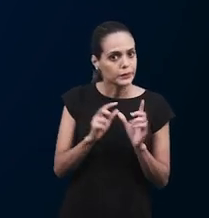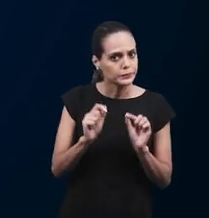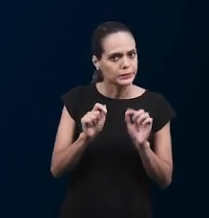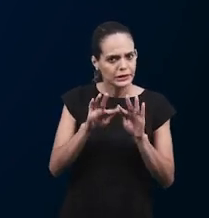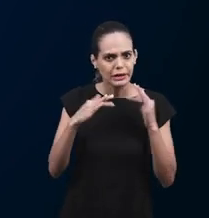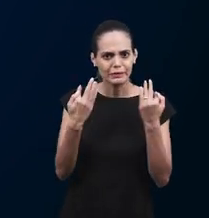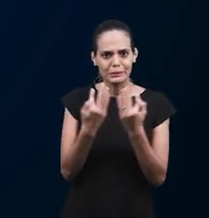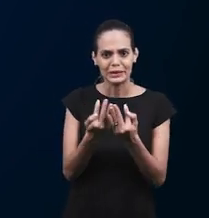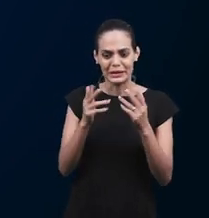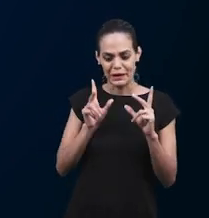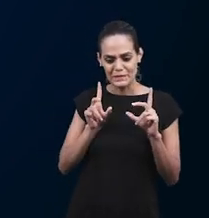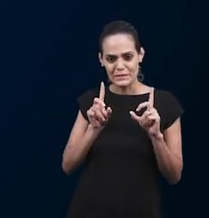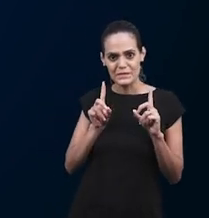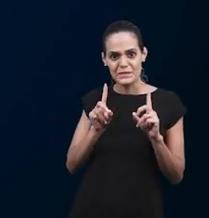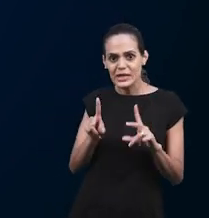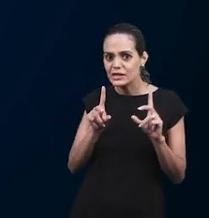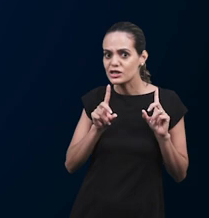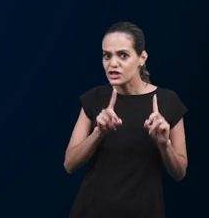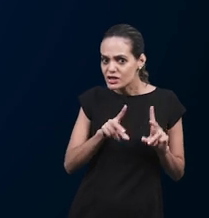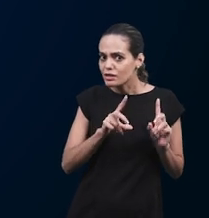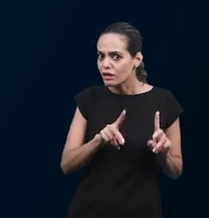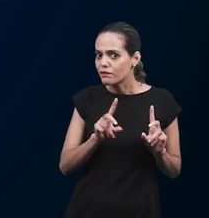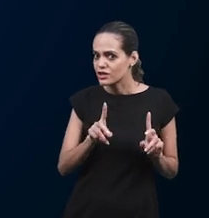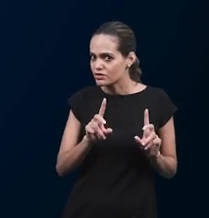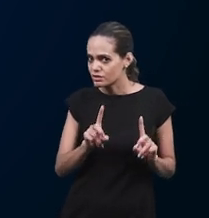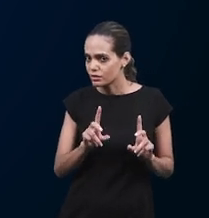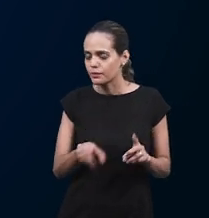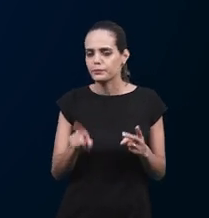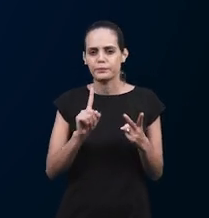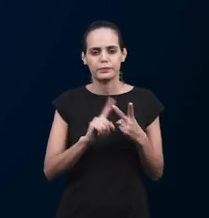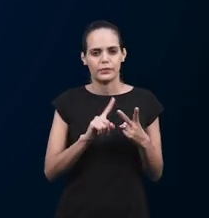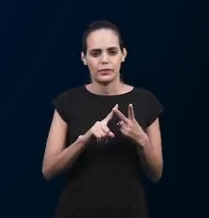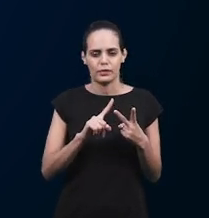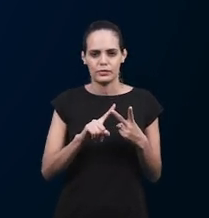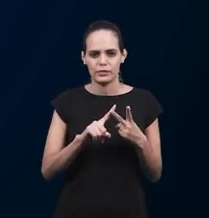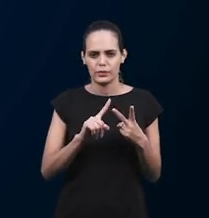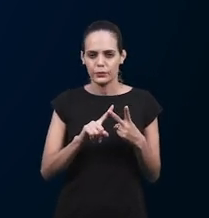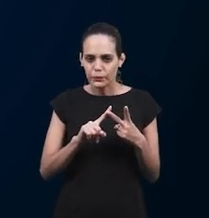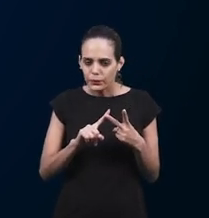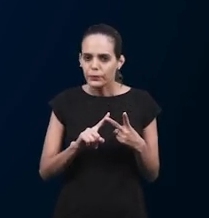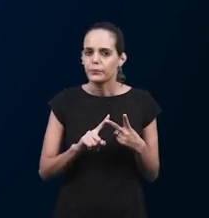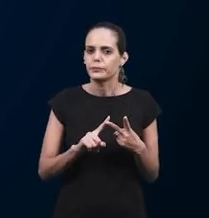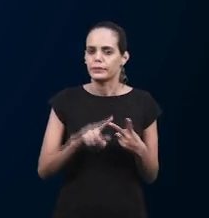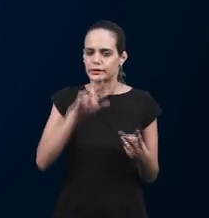dele foi que a família dele fosse vendida. O segundo reflexo da